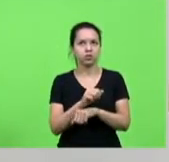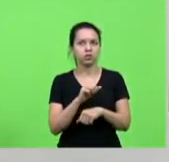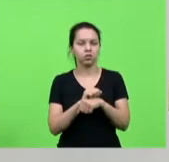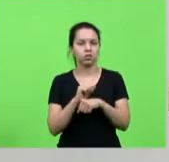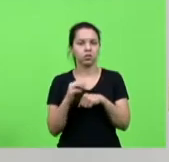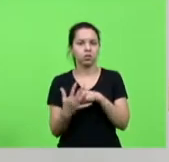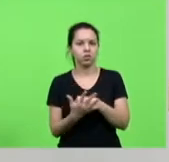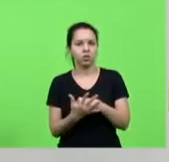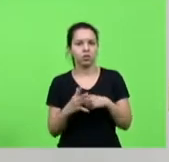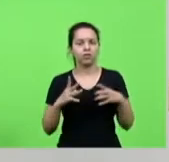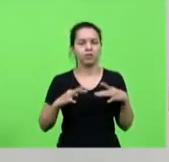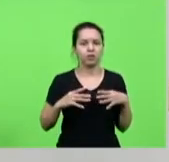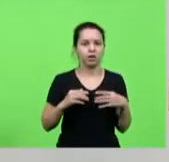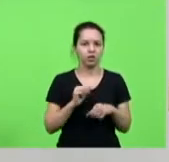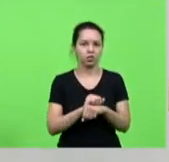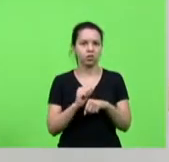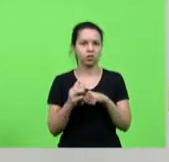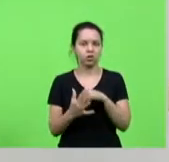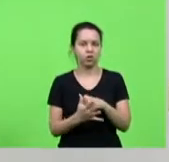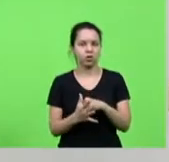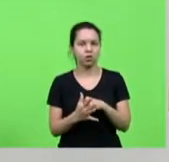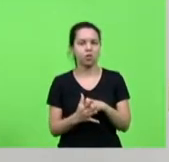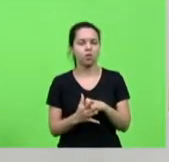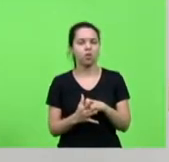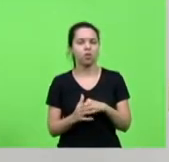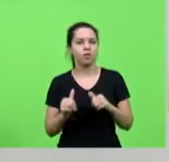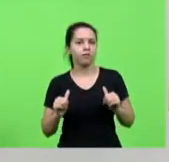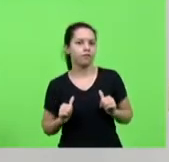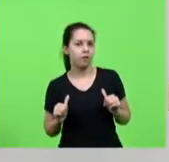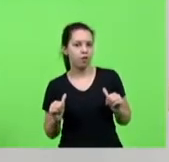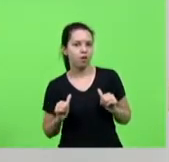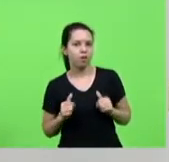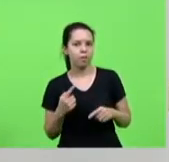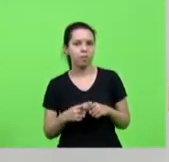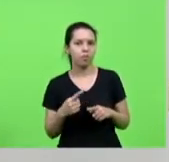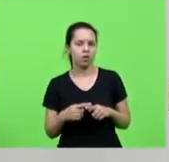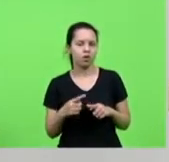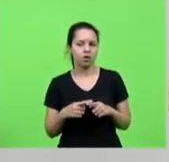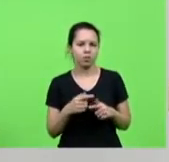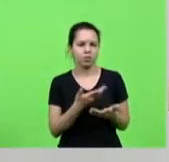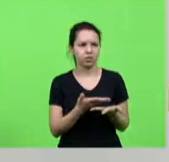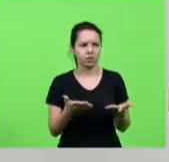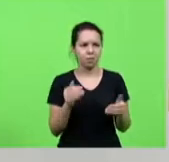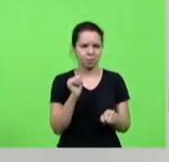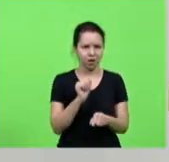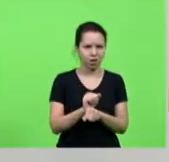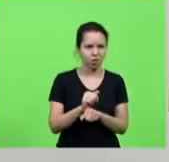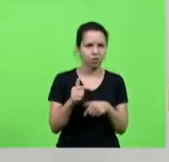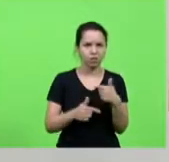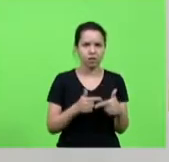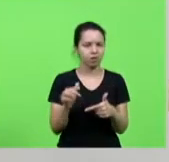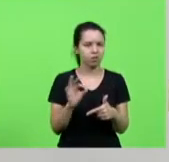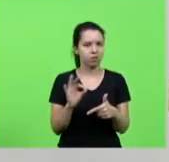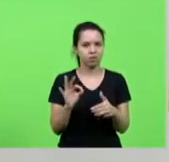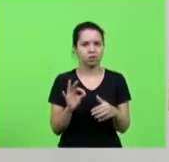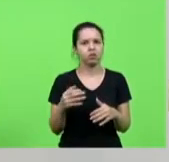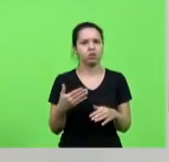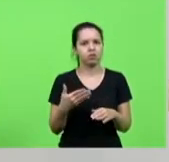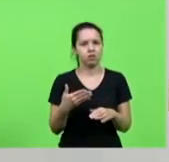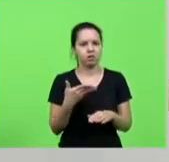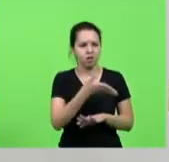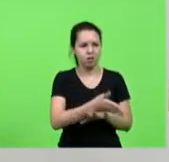o corona folga, porque já está ficando feio, porque ninguém parou de trabalhar, ninguém deixou de ir para o trabalho, né? Isso está